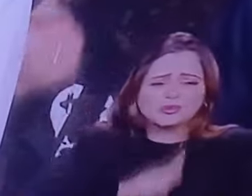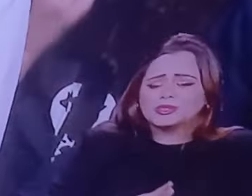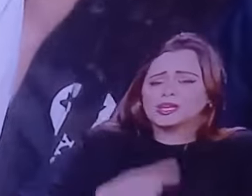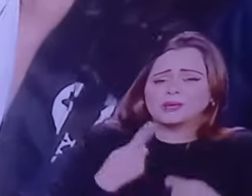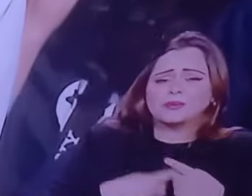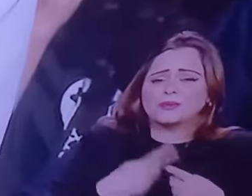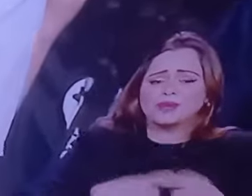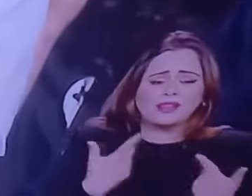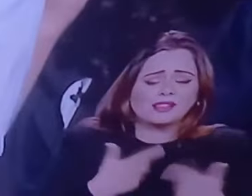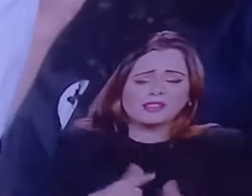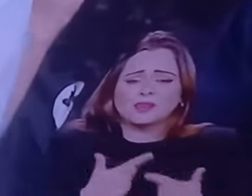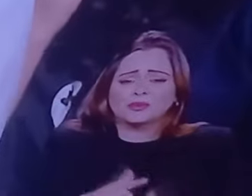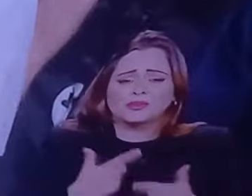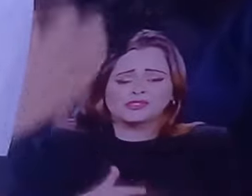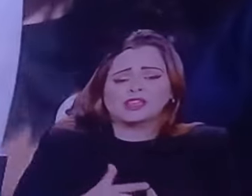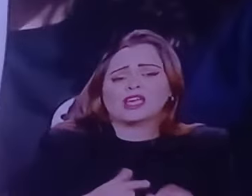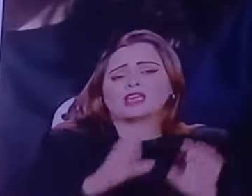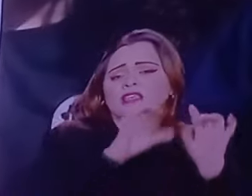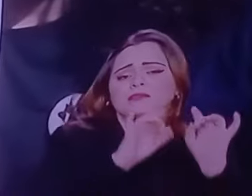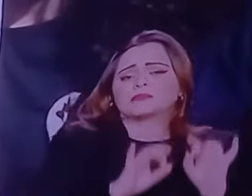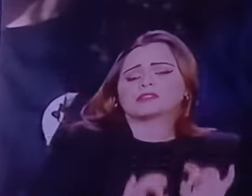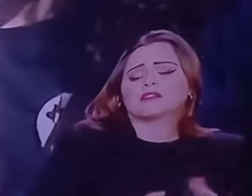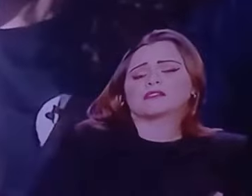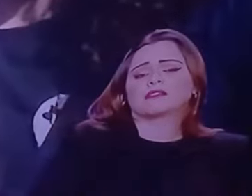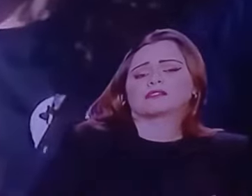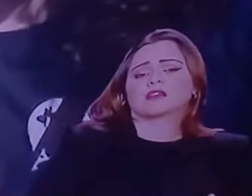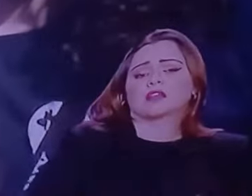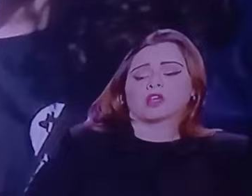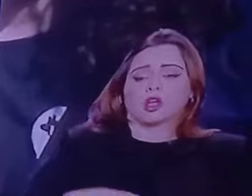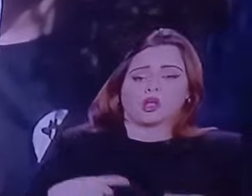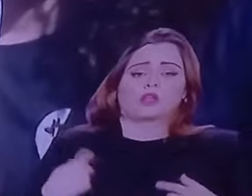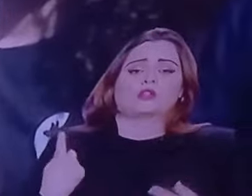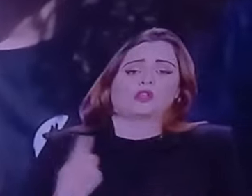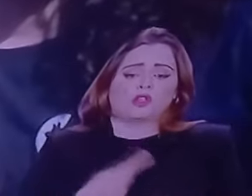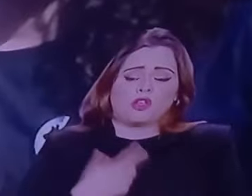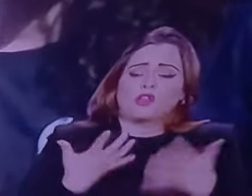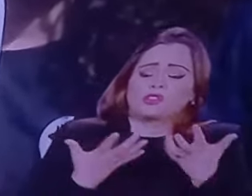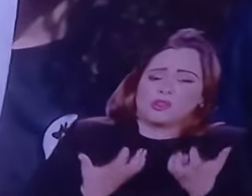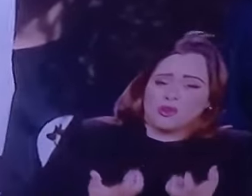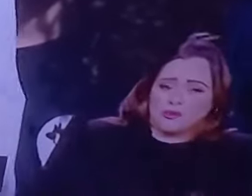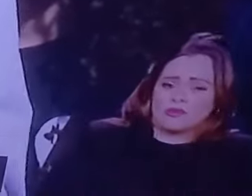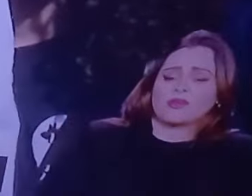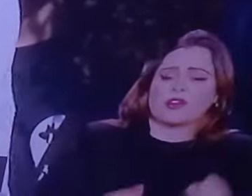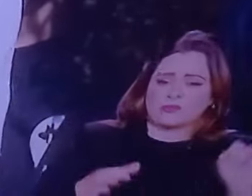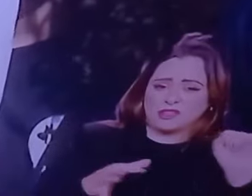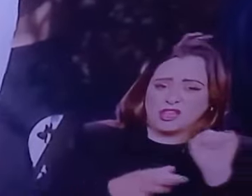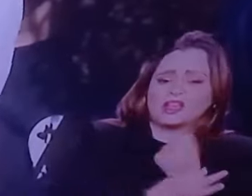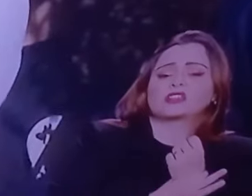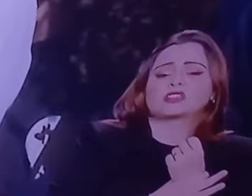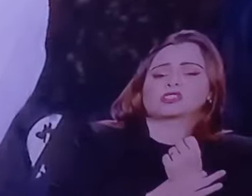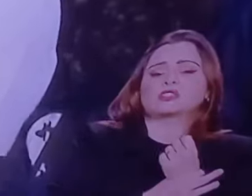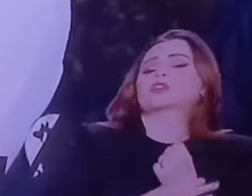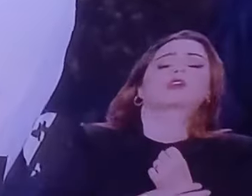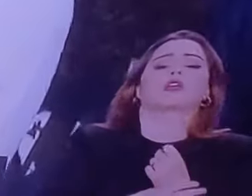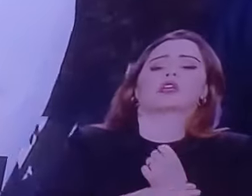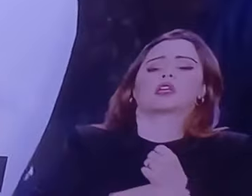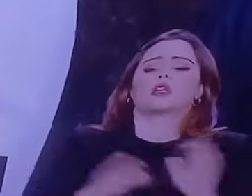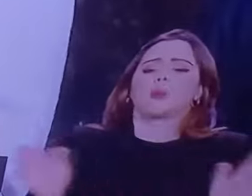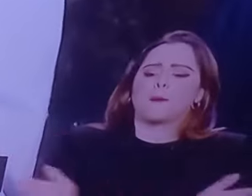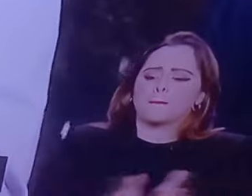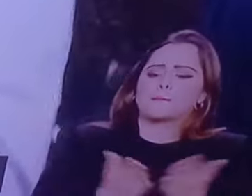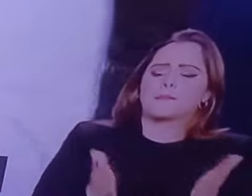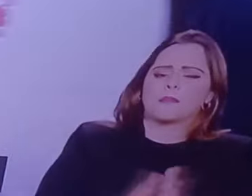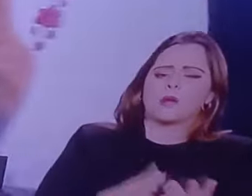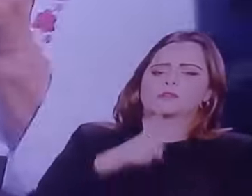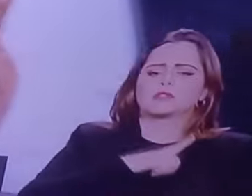não existe esse tal de especialista. Nós vamos garantir que as pessoas pobres desse país têm o